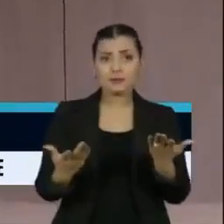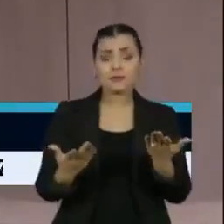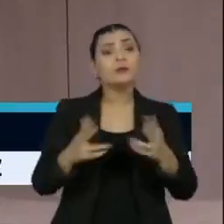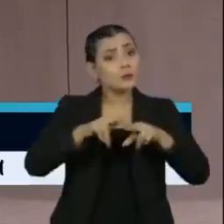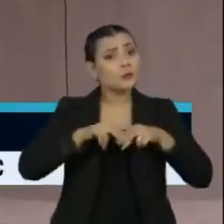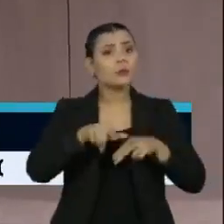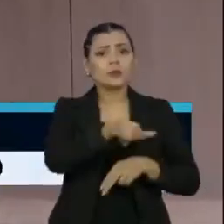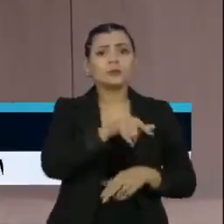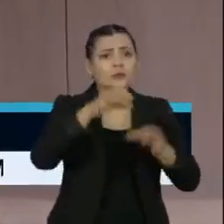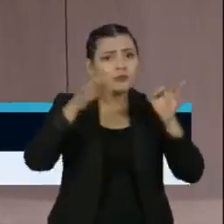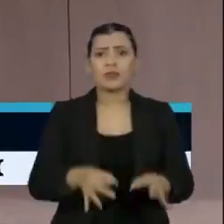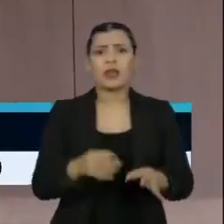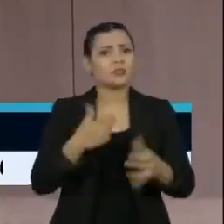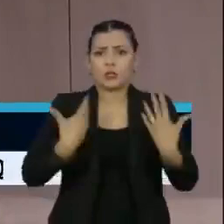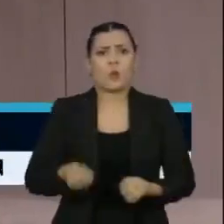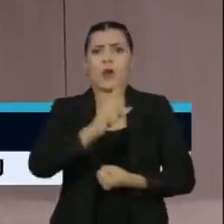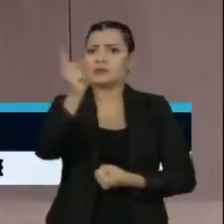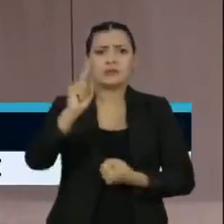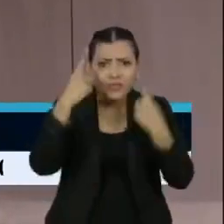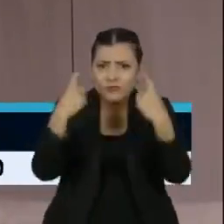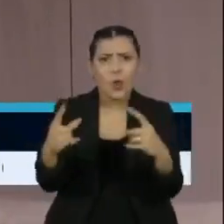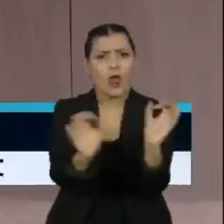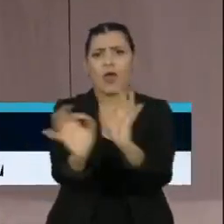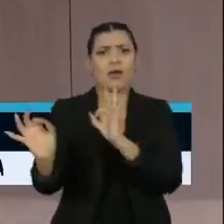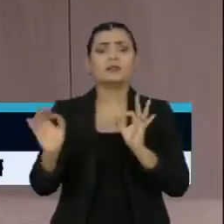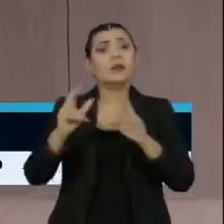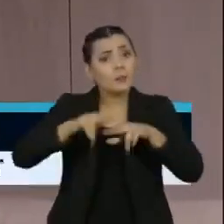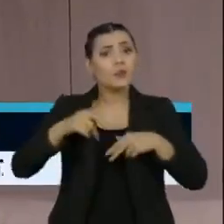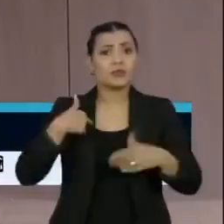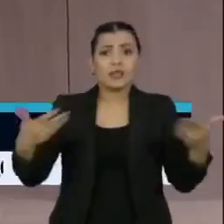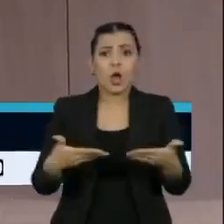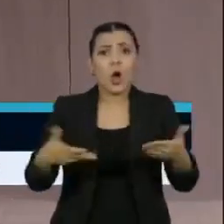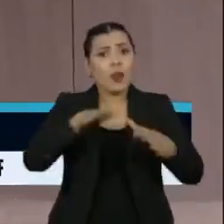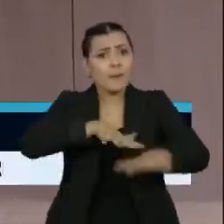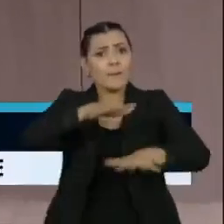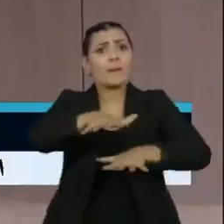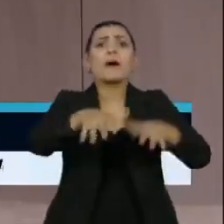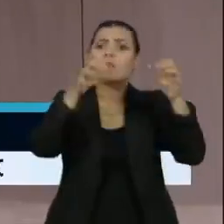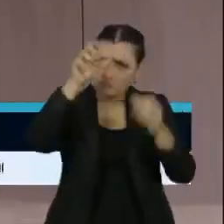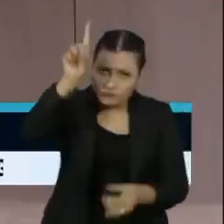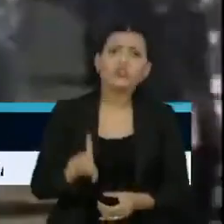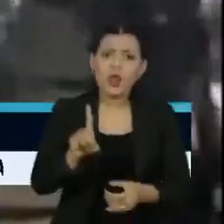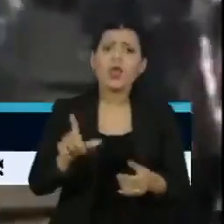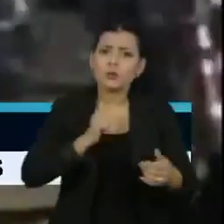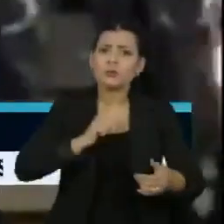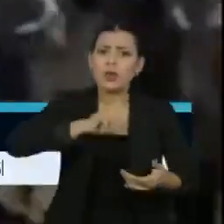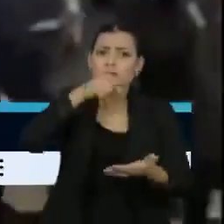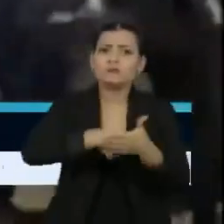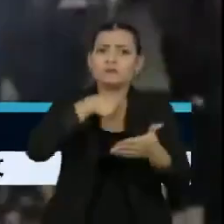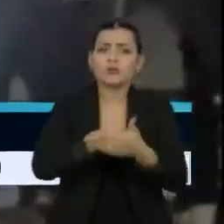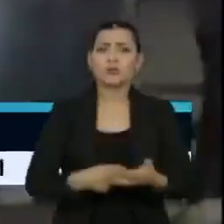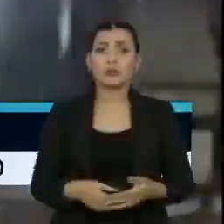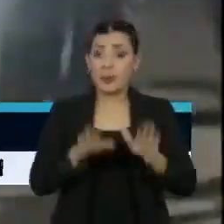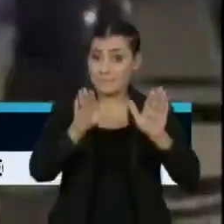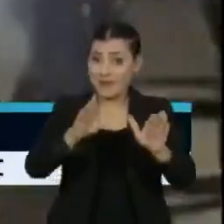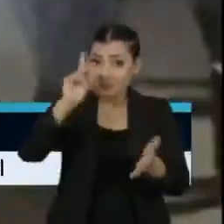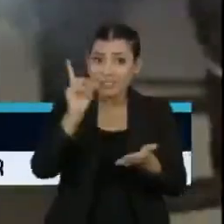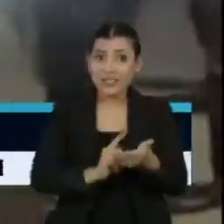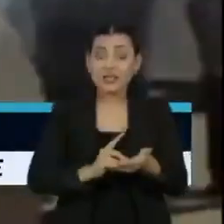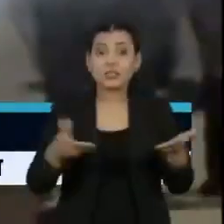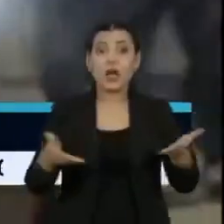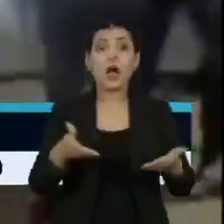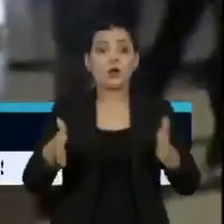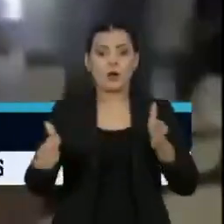violence. None whatsoever. I think to be able to protest is totally legitimate. Um raro ponto em que os